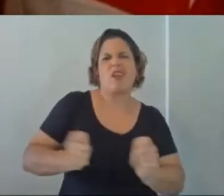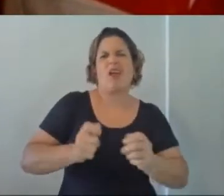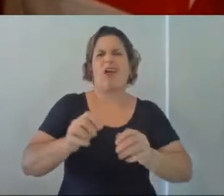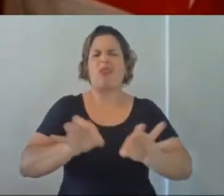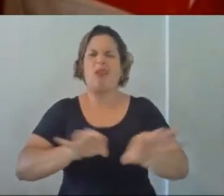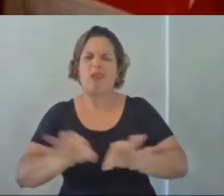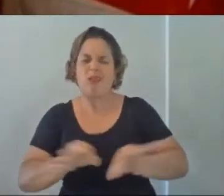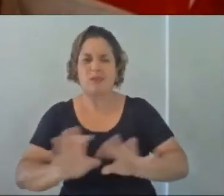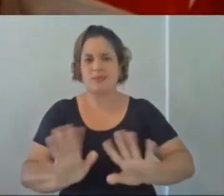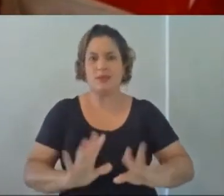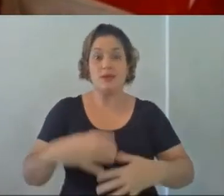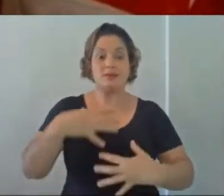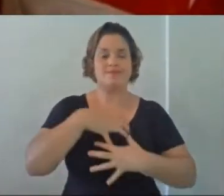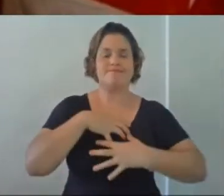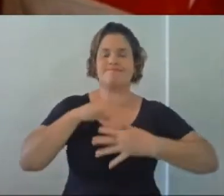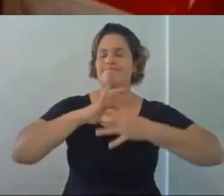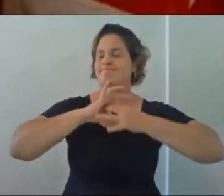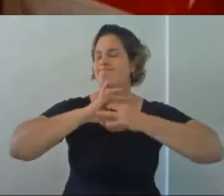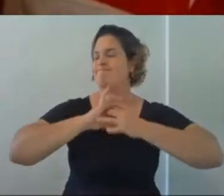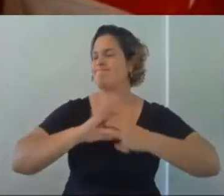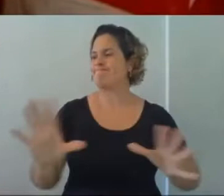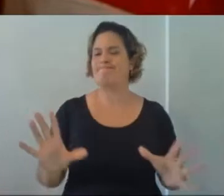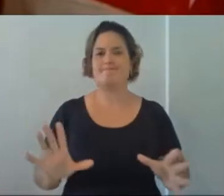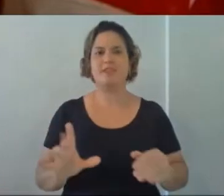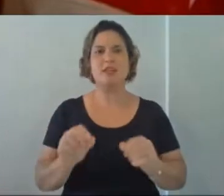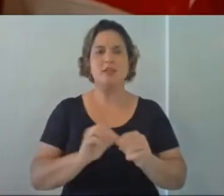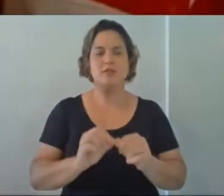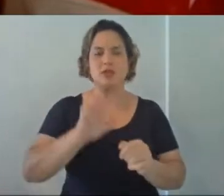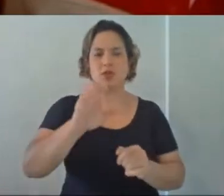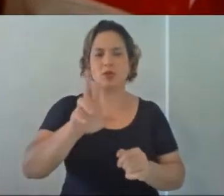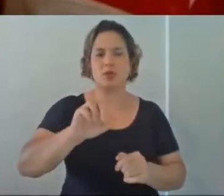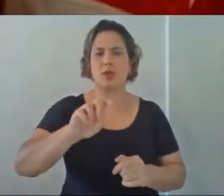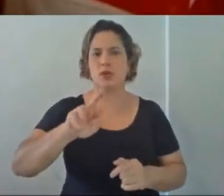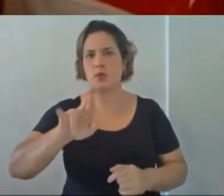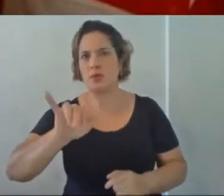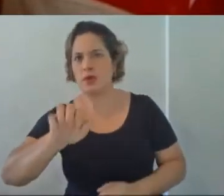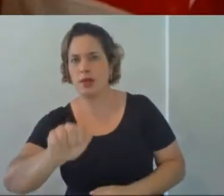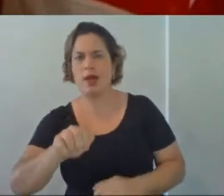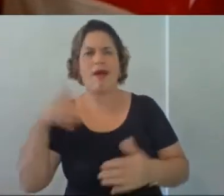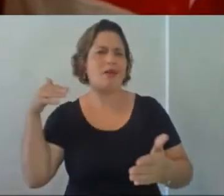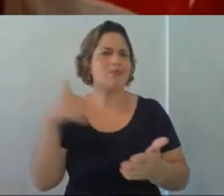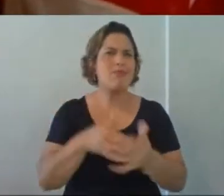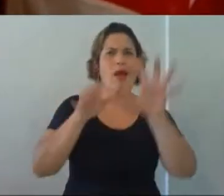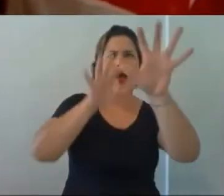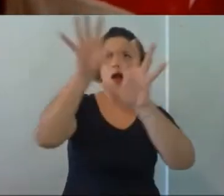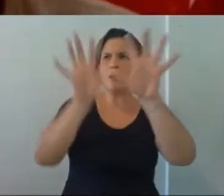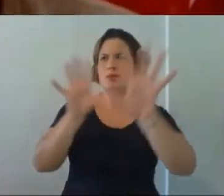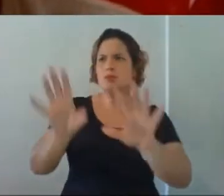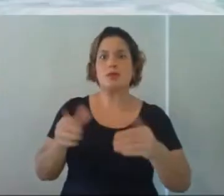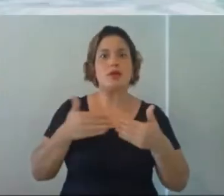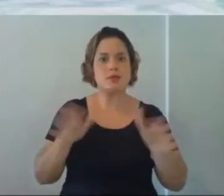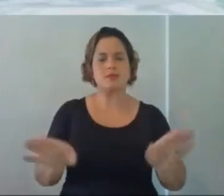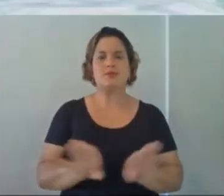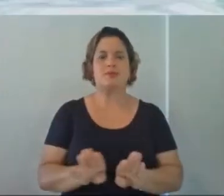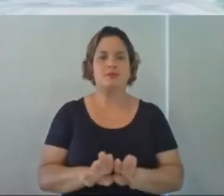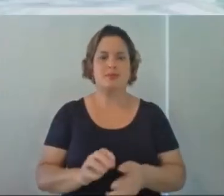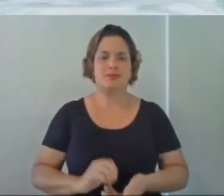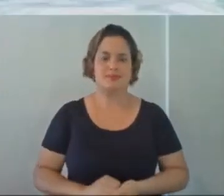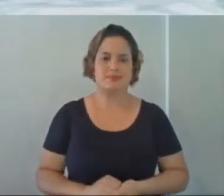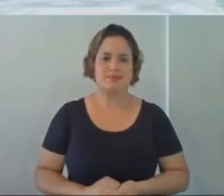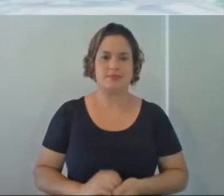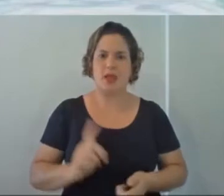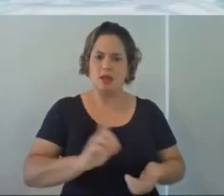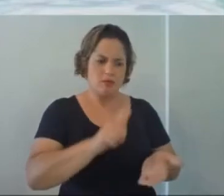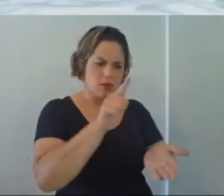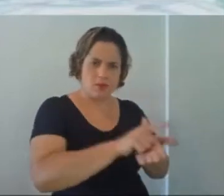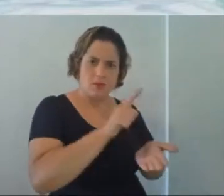muita espontaneidade desde a curadoria até a montagem, assim como as aberturas, né? Ela não foi desenhada